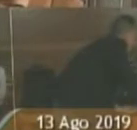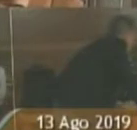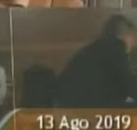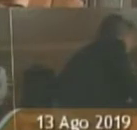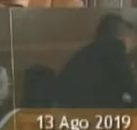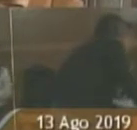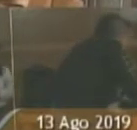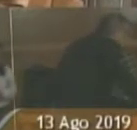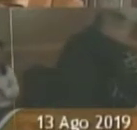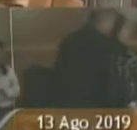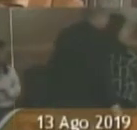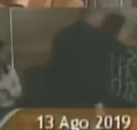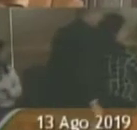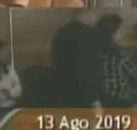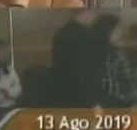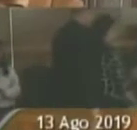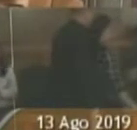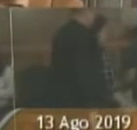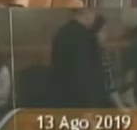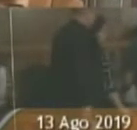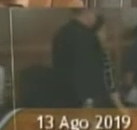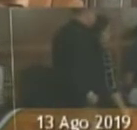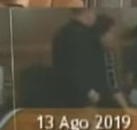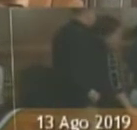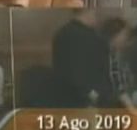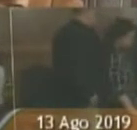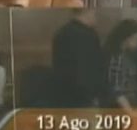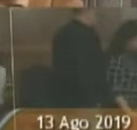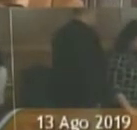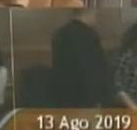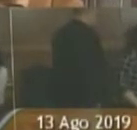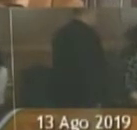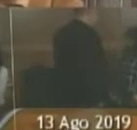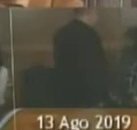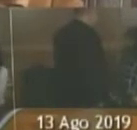Rejeitado por 5-4, hein, pessoal? Recomposição de quórum.